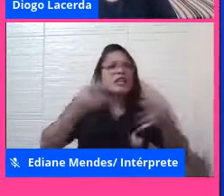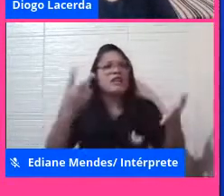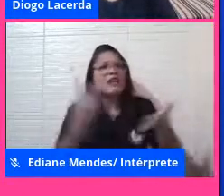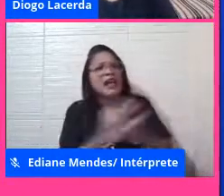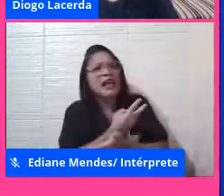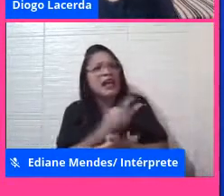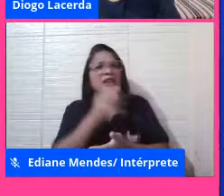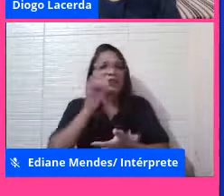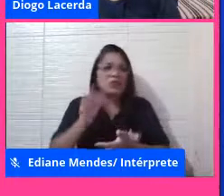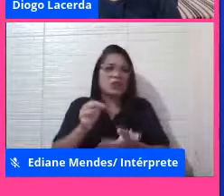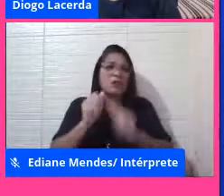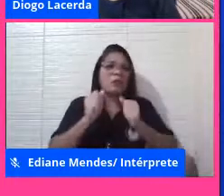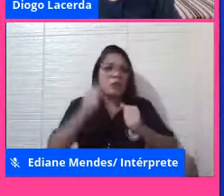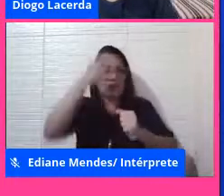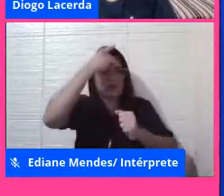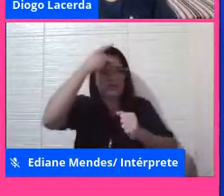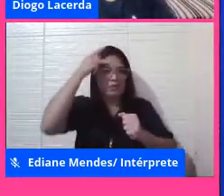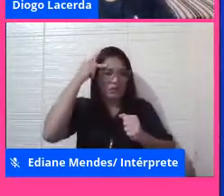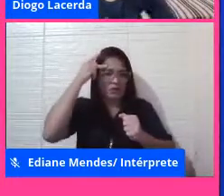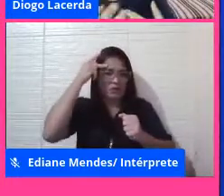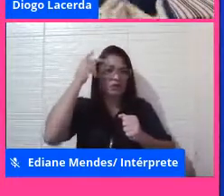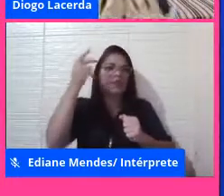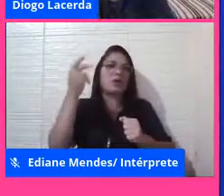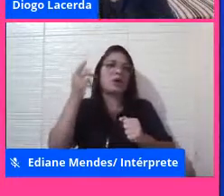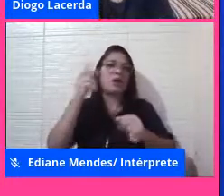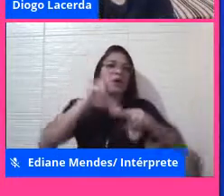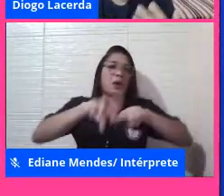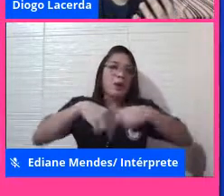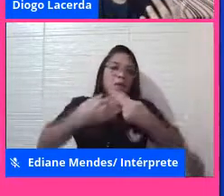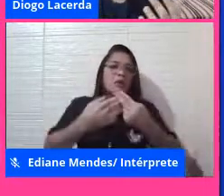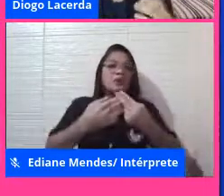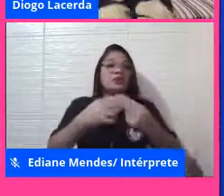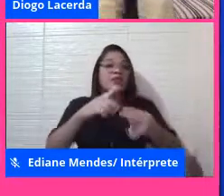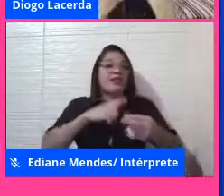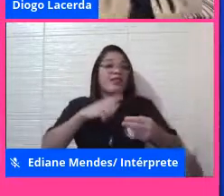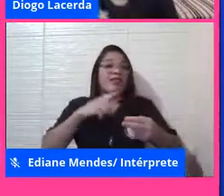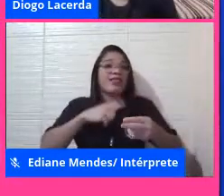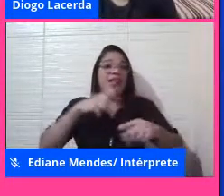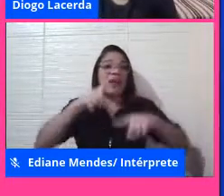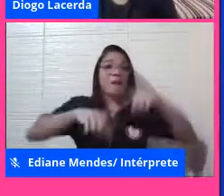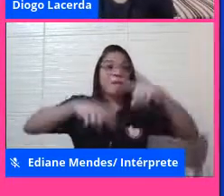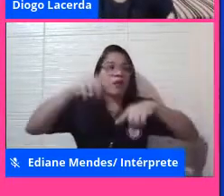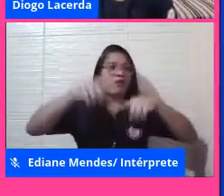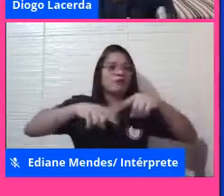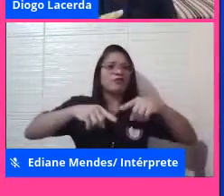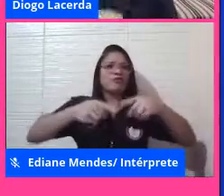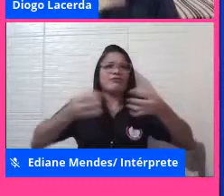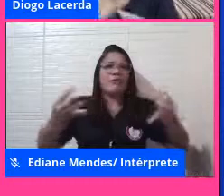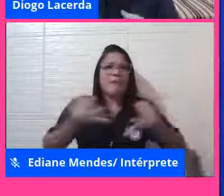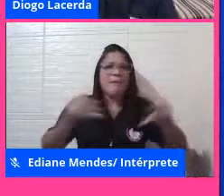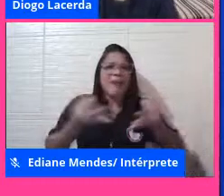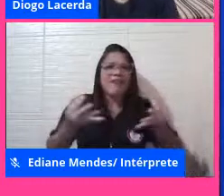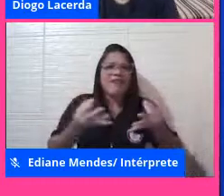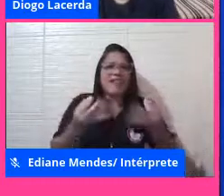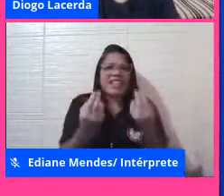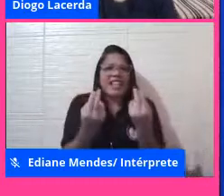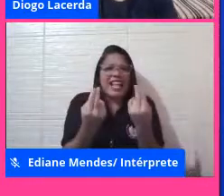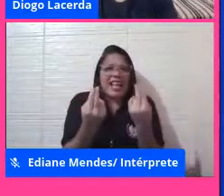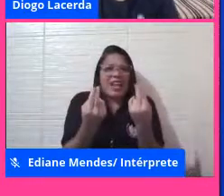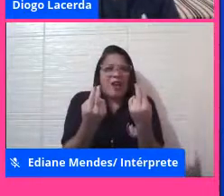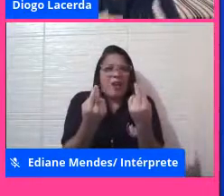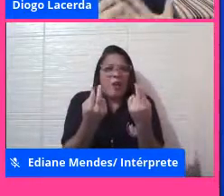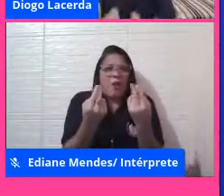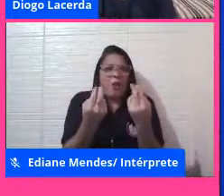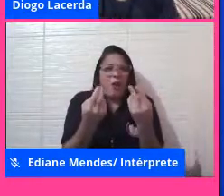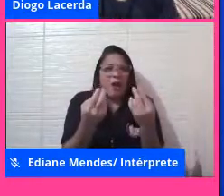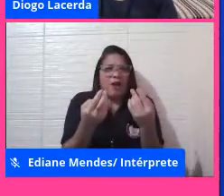com a impressão 3D. Você vai ter produtos cada vez mais personalizados, produtos com alto nível de qualidade, porque a impressão 3D te